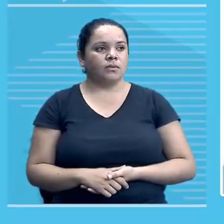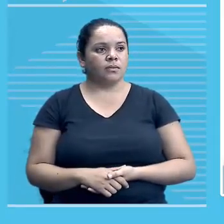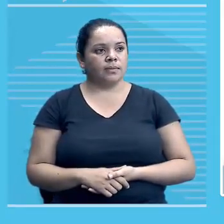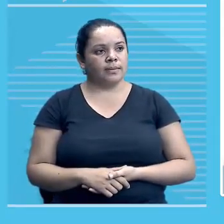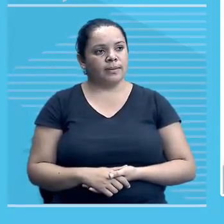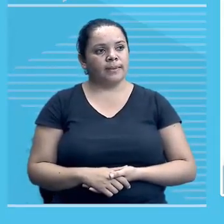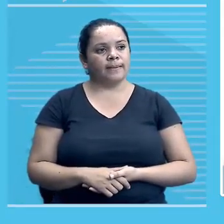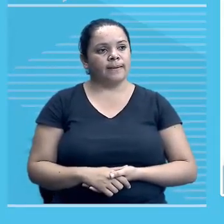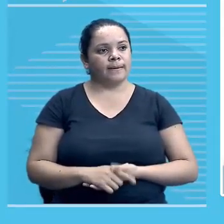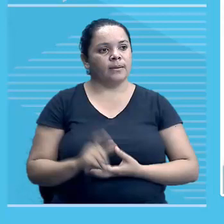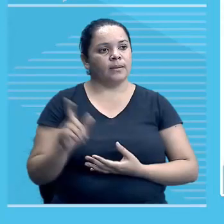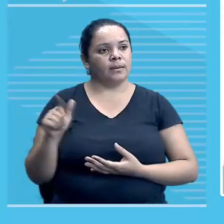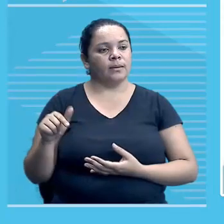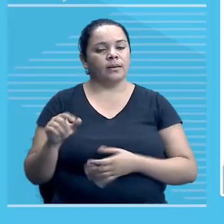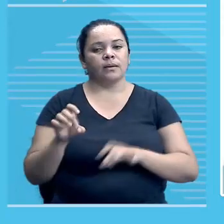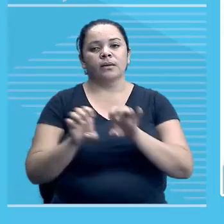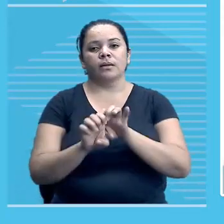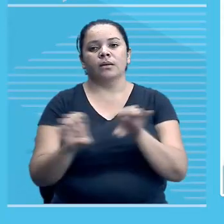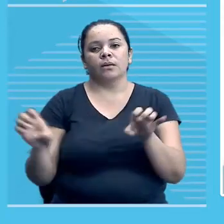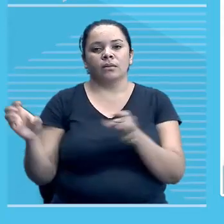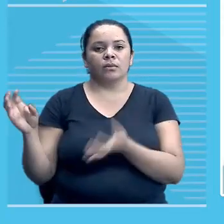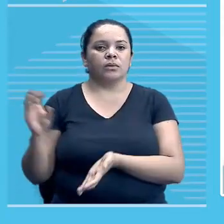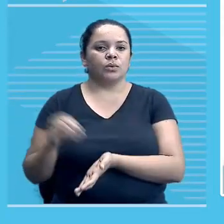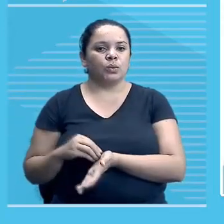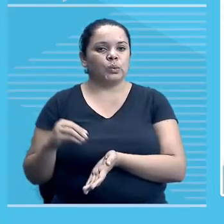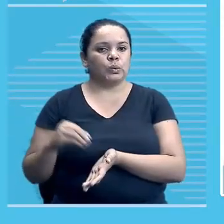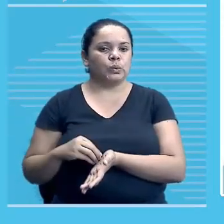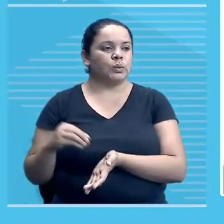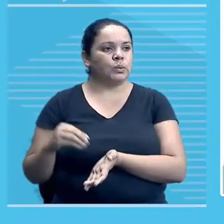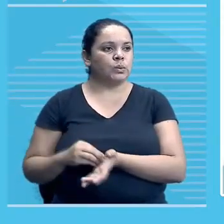Então, ela é dita o quê? Incompleta.